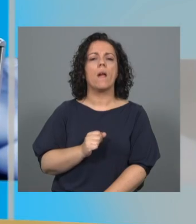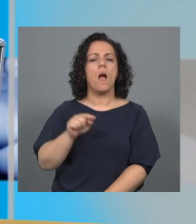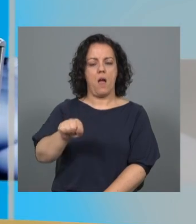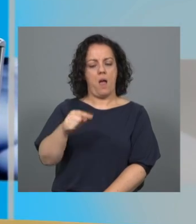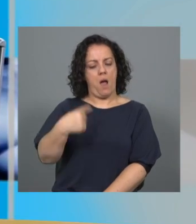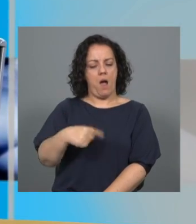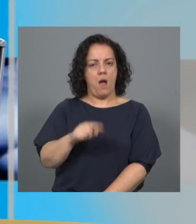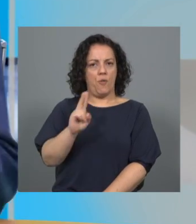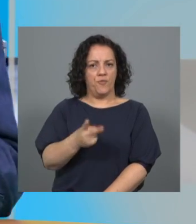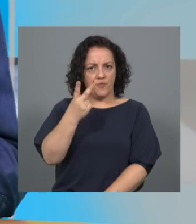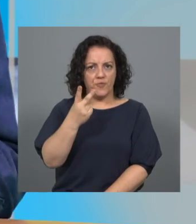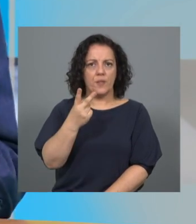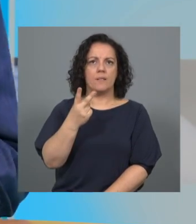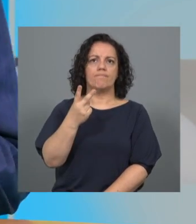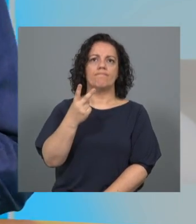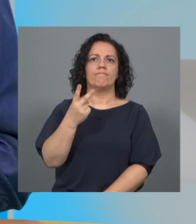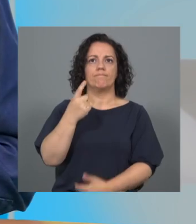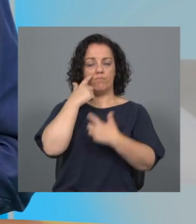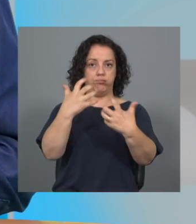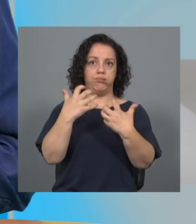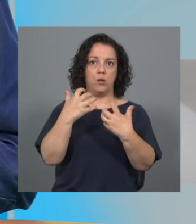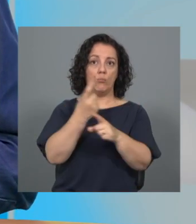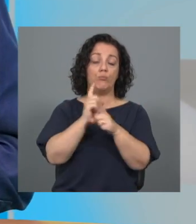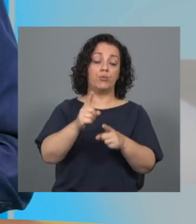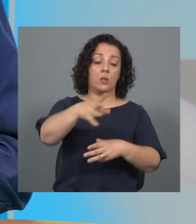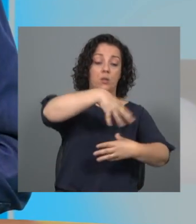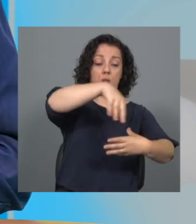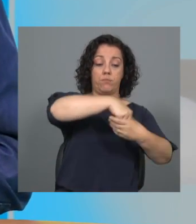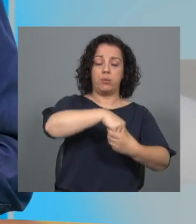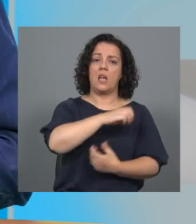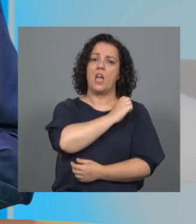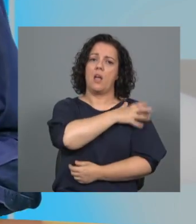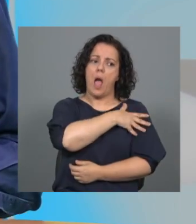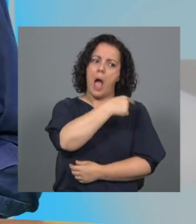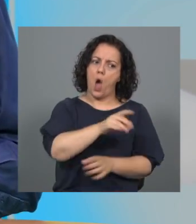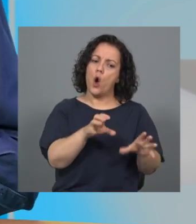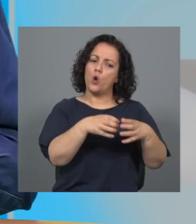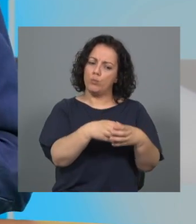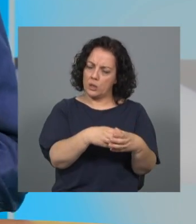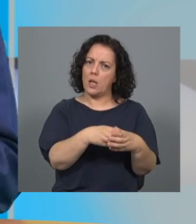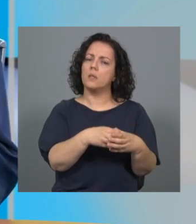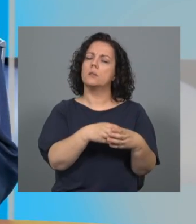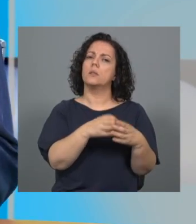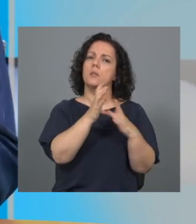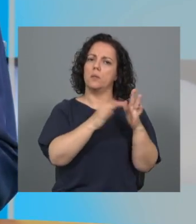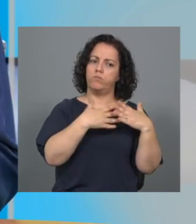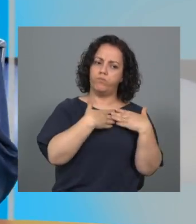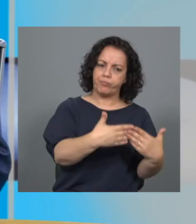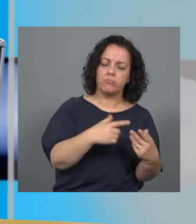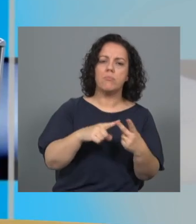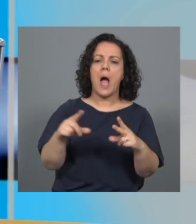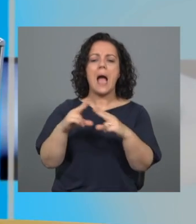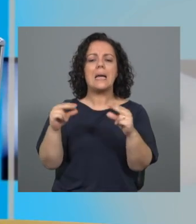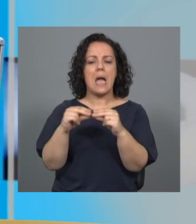duas, essencialmente, não é? Porque entre os palestinianos também há uma comunidade cristã importante, em Gaza não tanto, na Cisjordânia ainda, historicamente